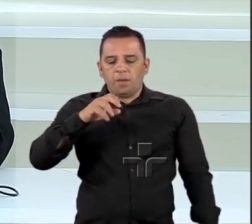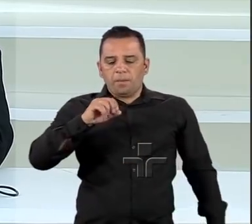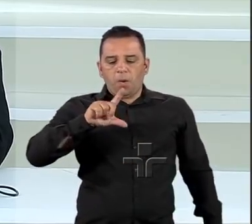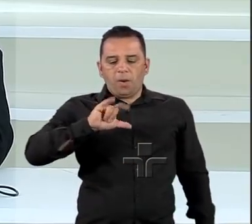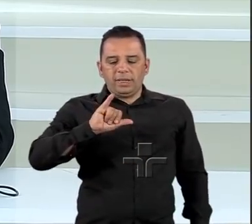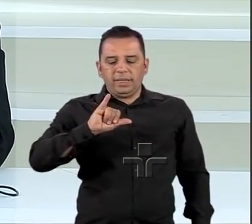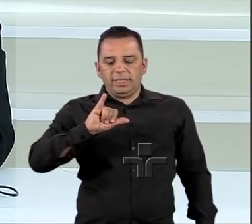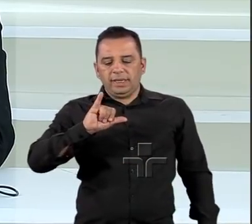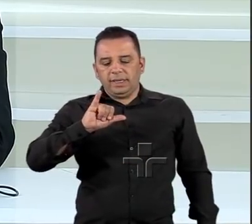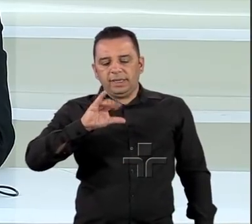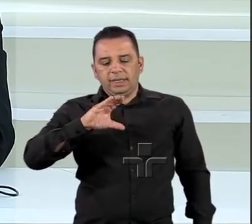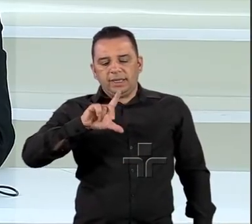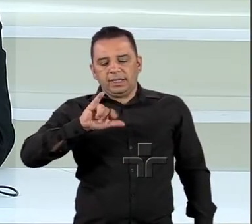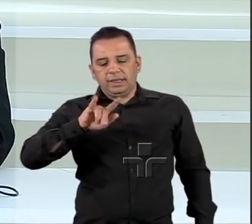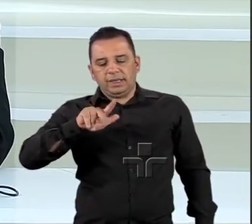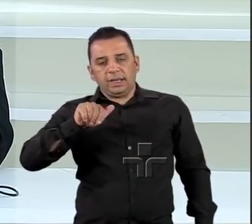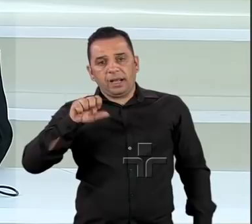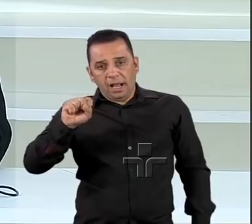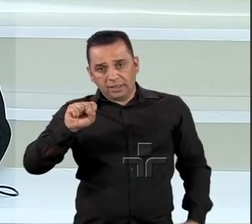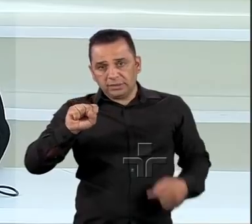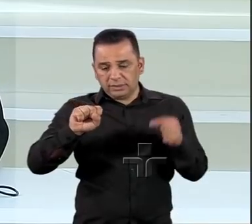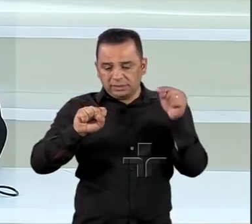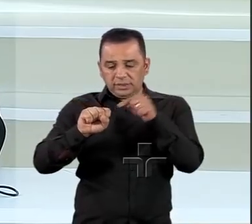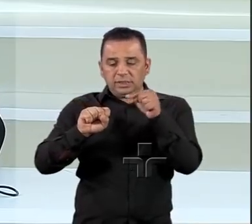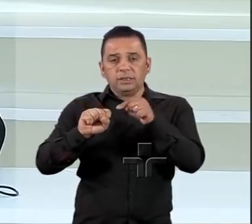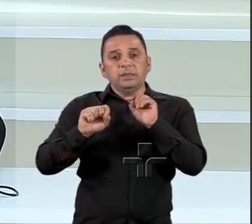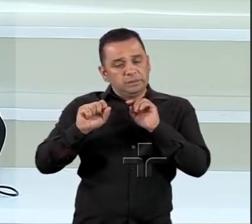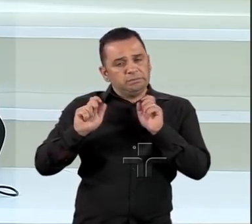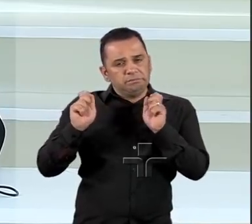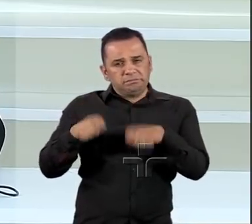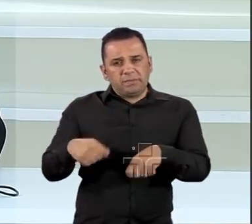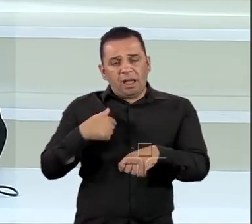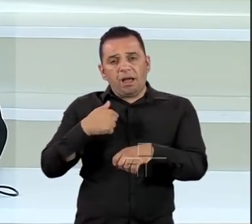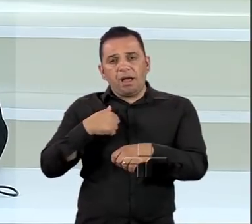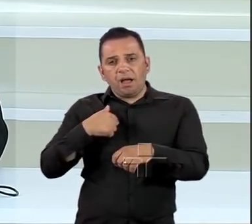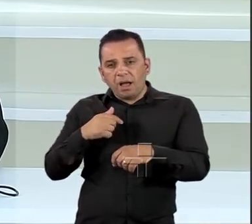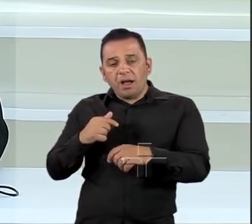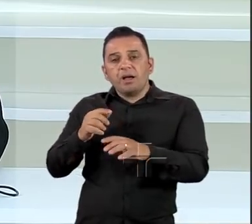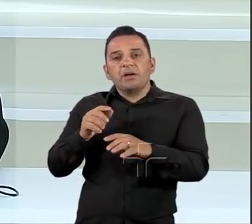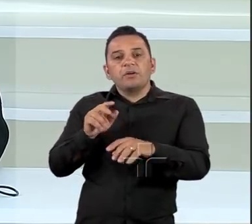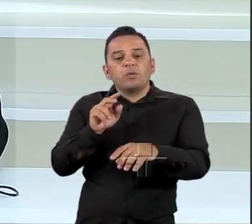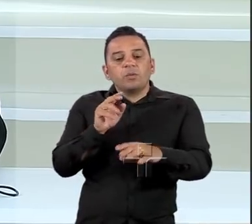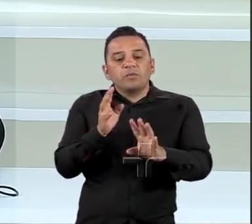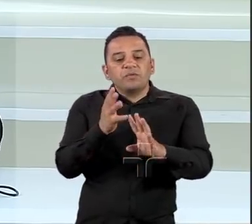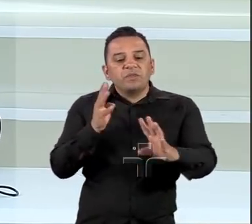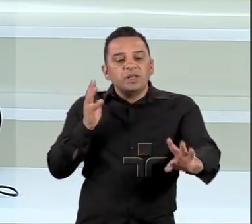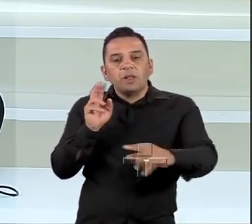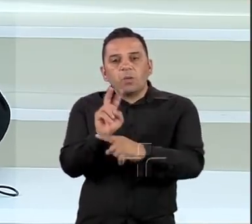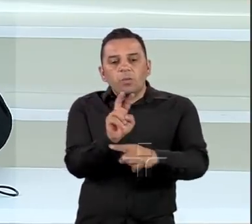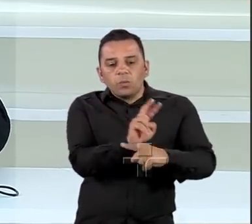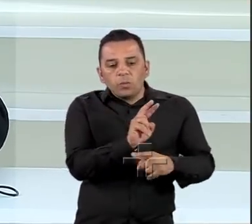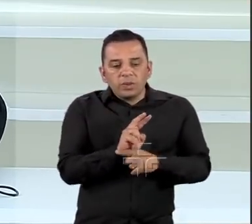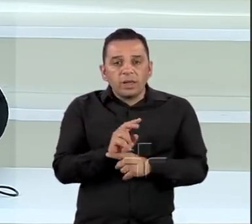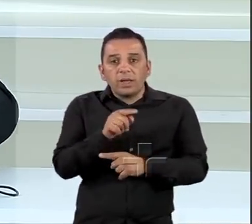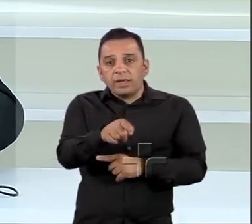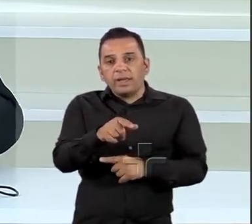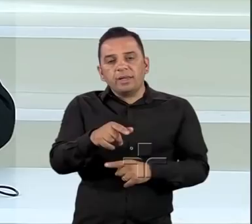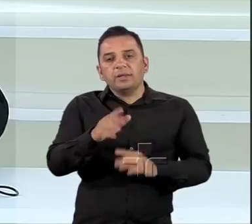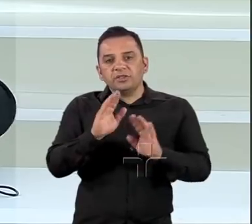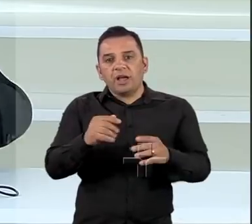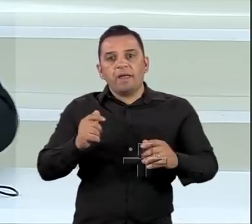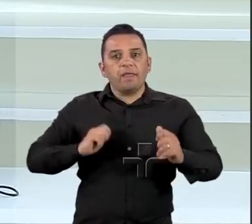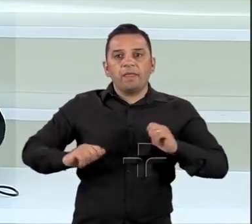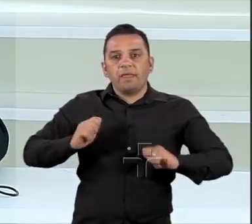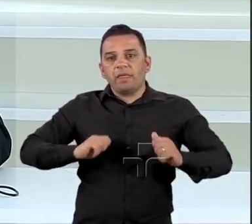do programa de governo, é que seriam a forma de gerenciar essas filas e garantir que o cidadão não produza a ansiedade